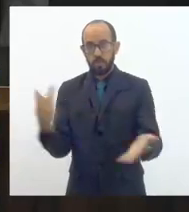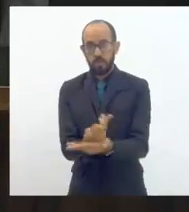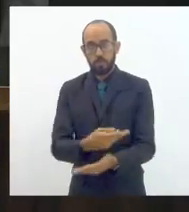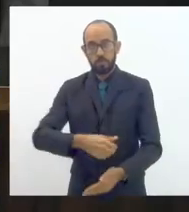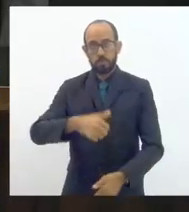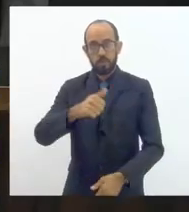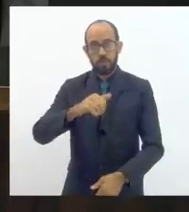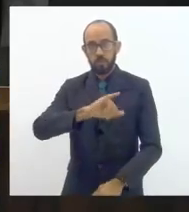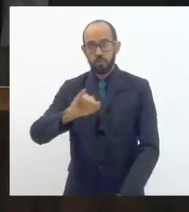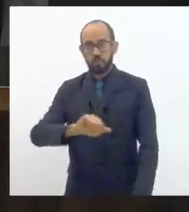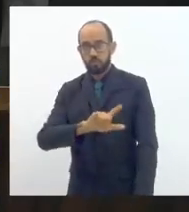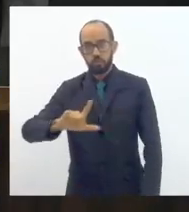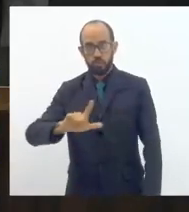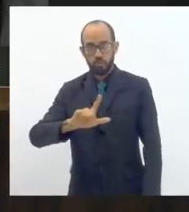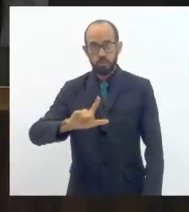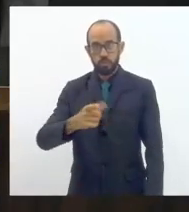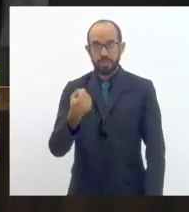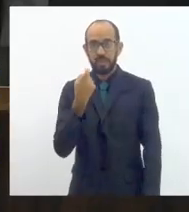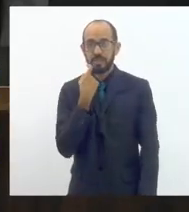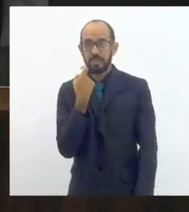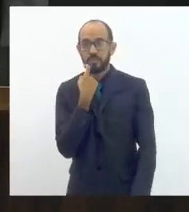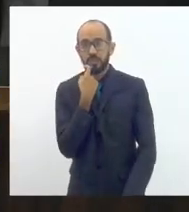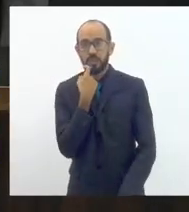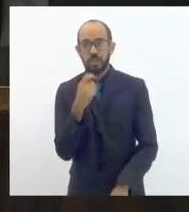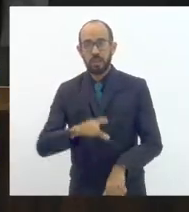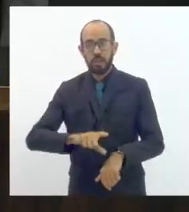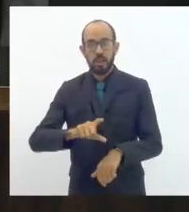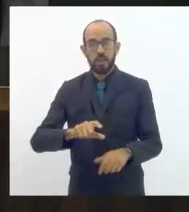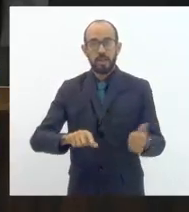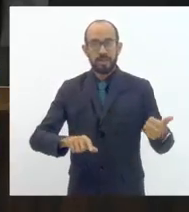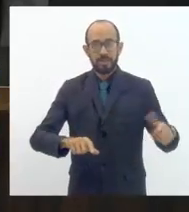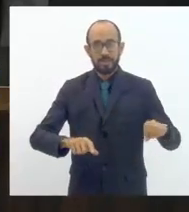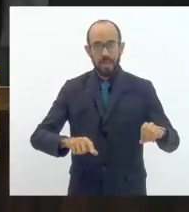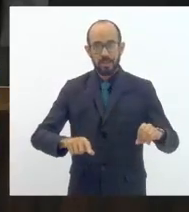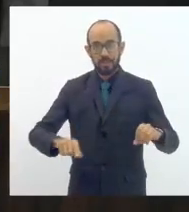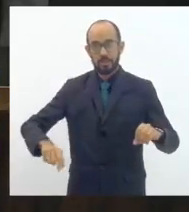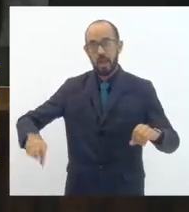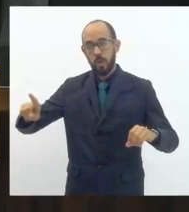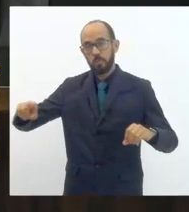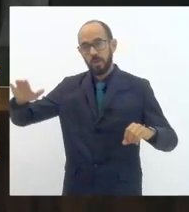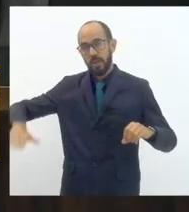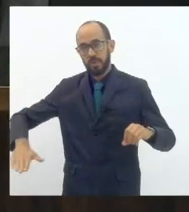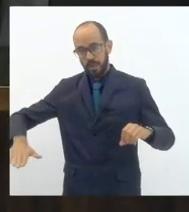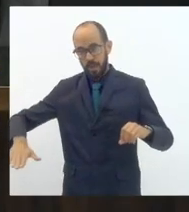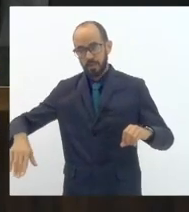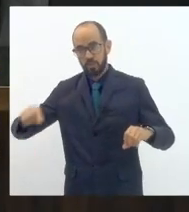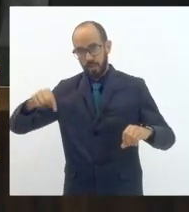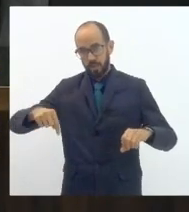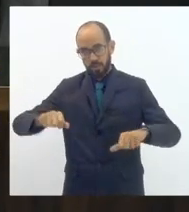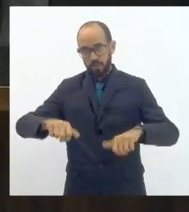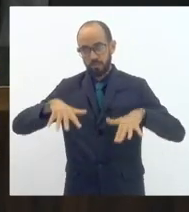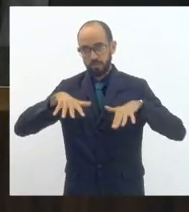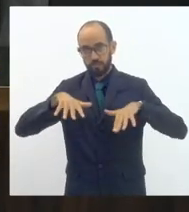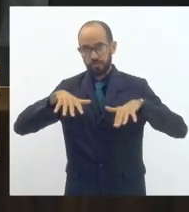julho, sexta-feira, das 10 horas às 13 horas, aqui neste plenário, onde os